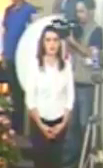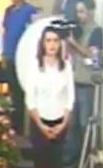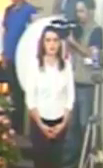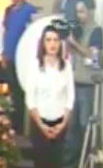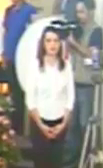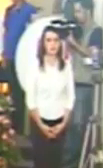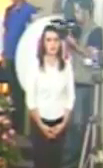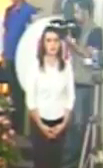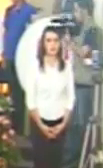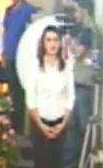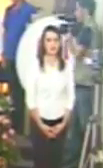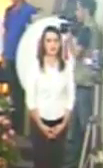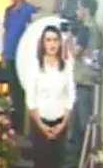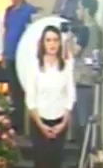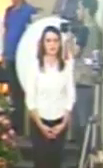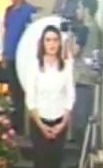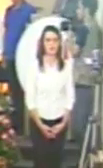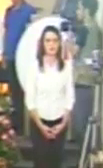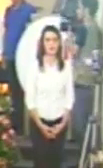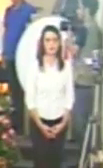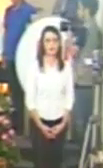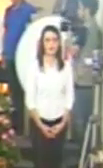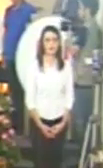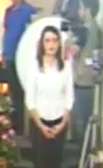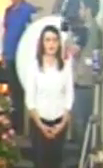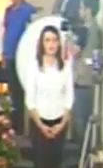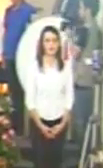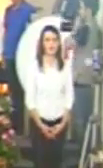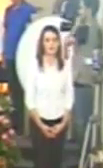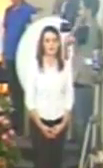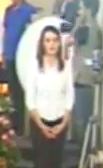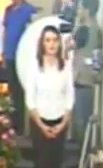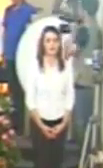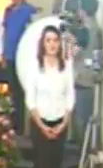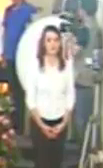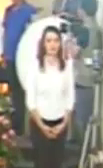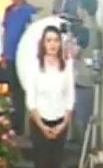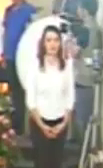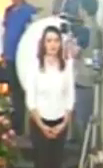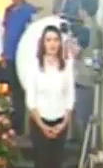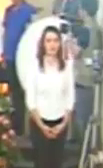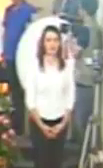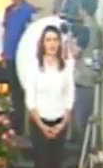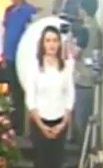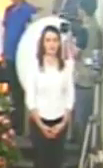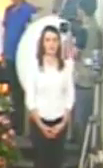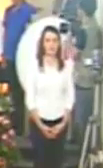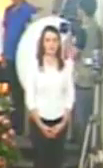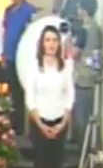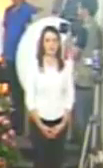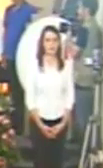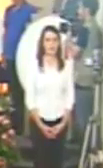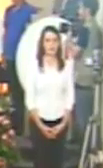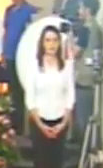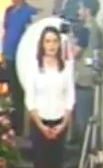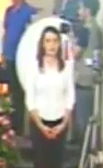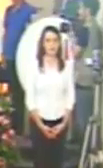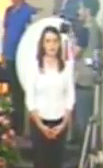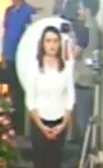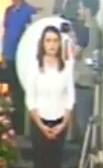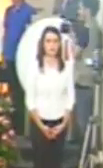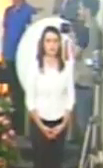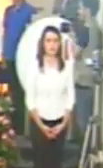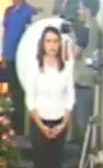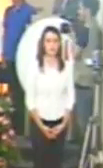forte, verás que um filho teu não foge à luta, nem temes quem te adora a